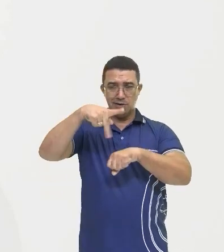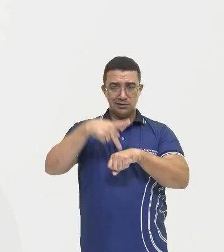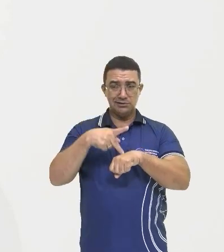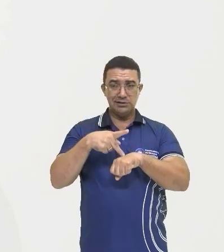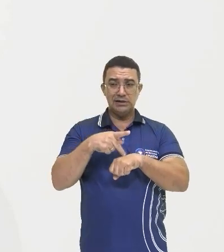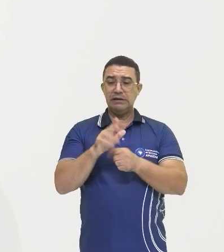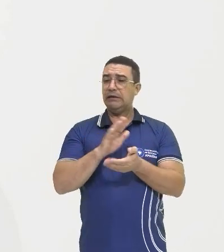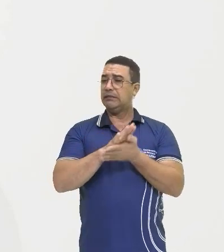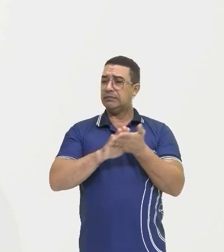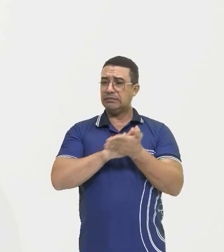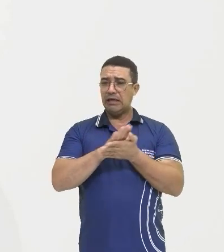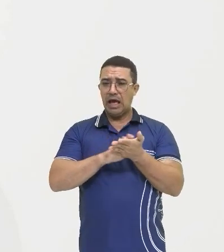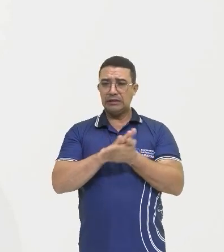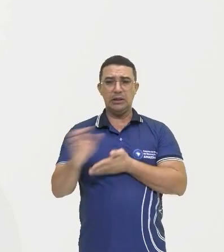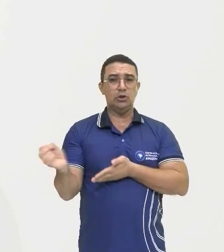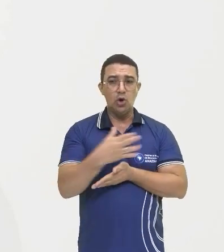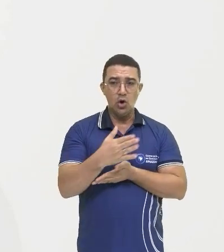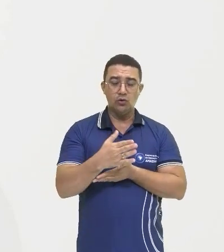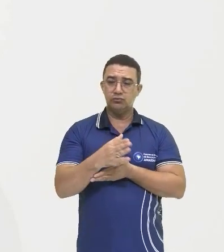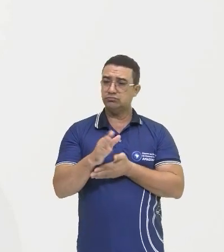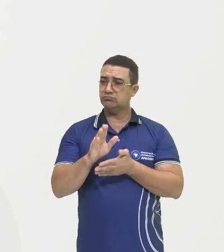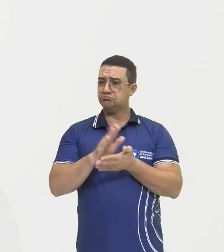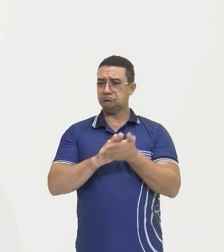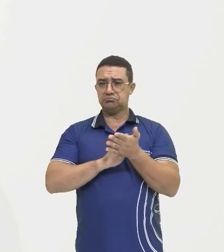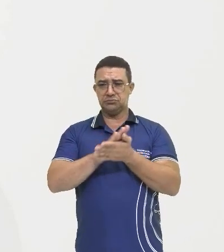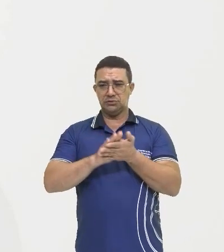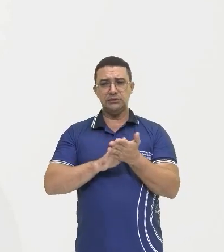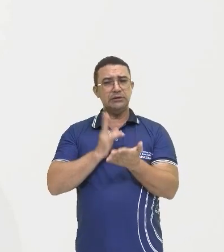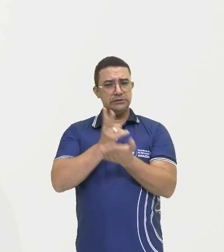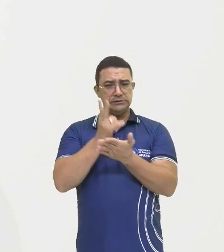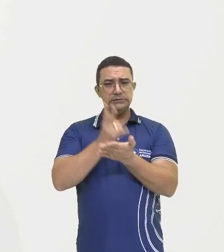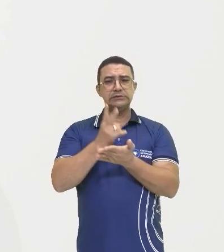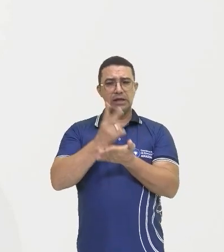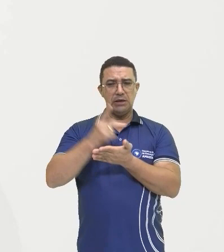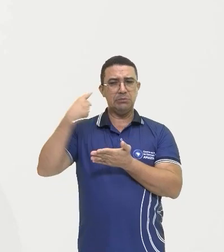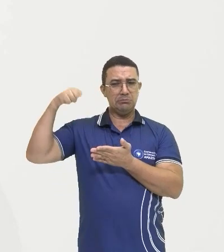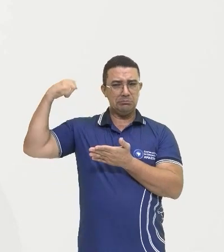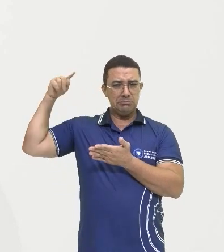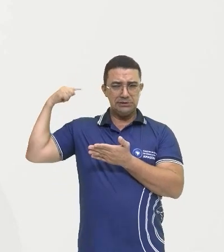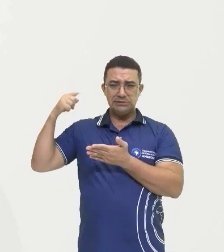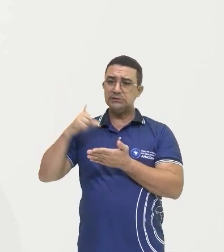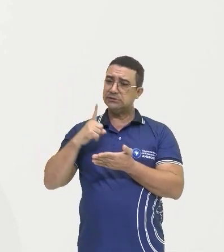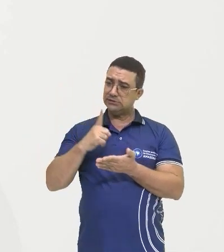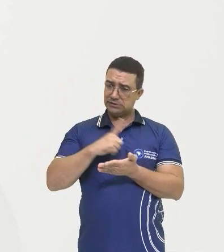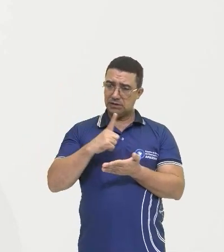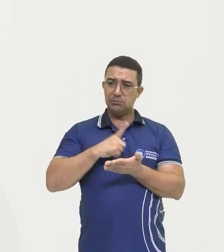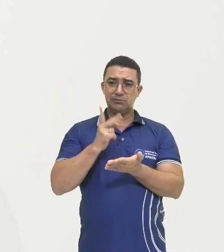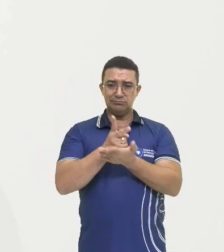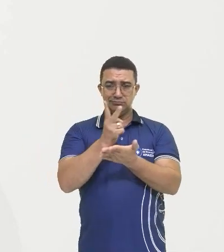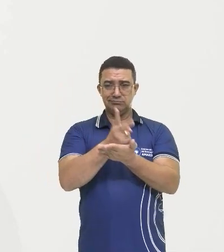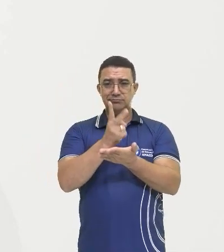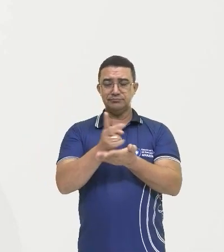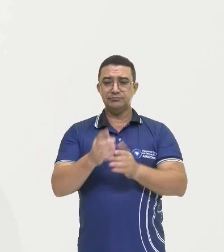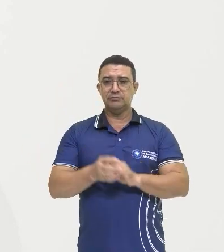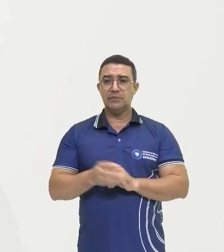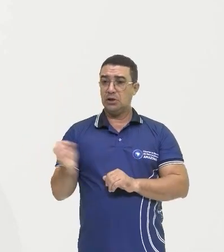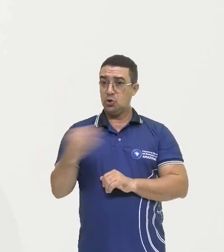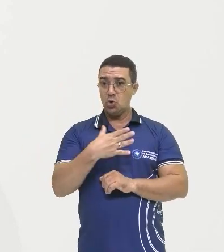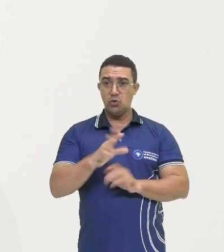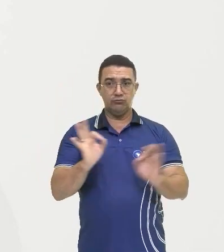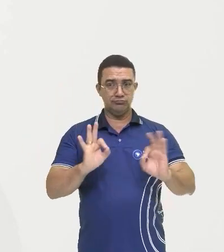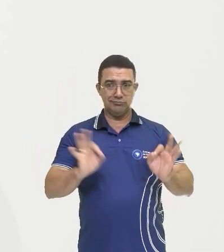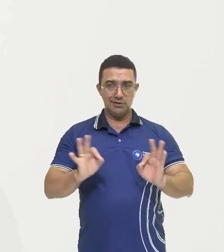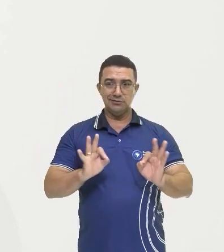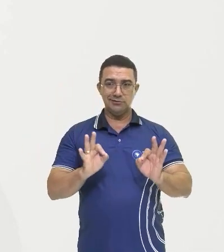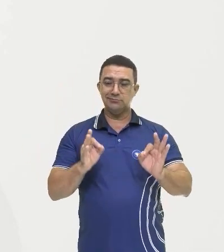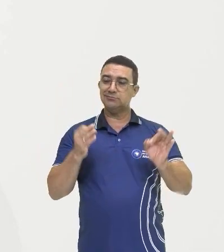Apesar de ele ter avançado bastante, principalmente no último século, mas ele não é algo novo, ele já está